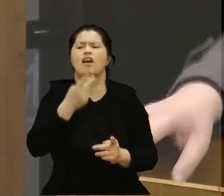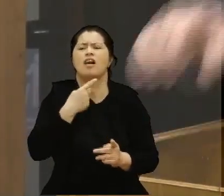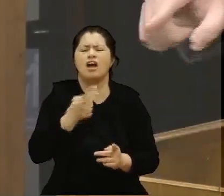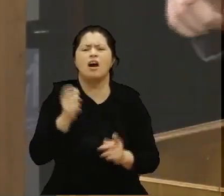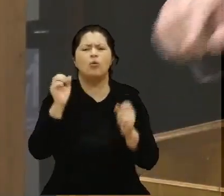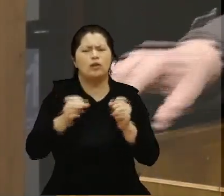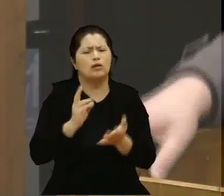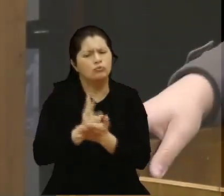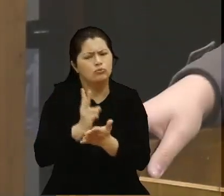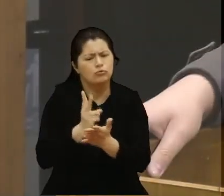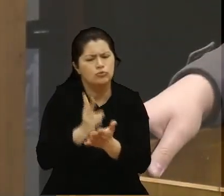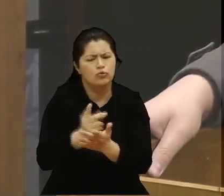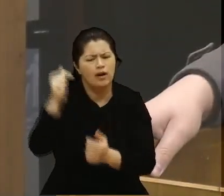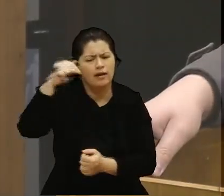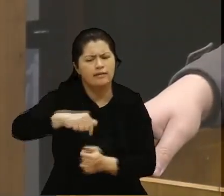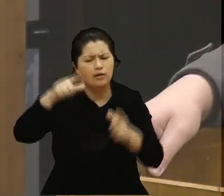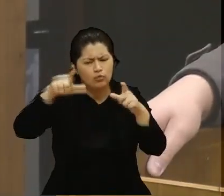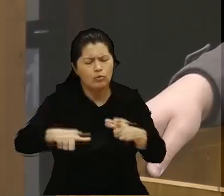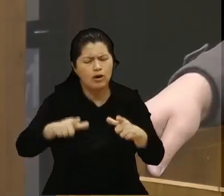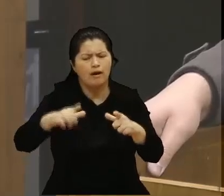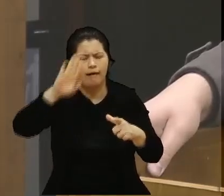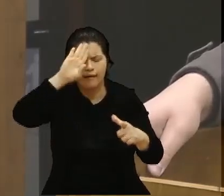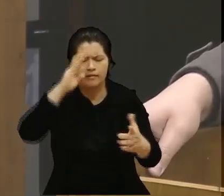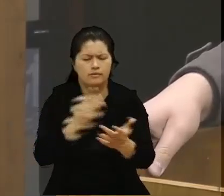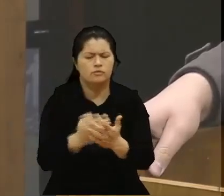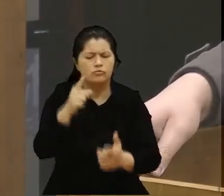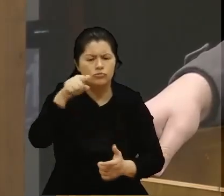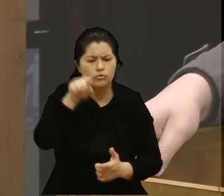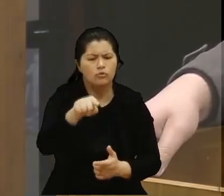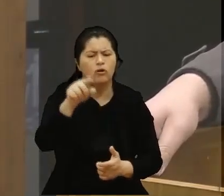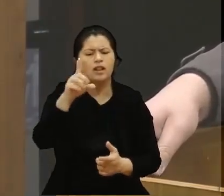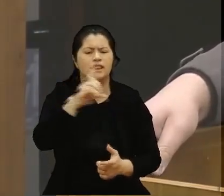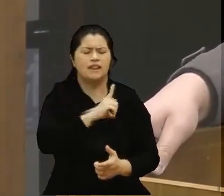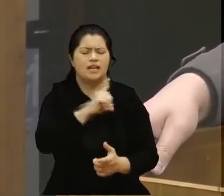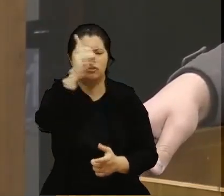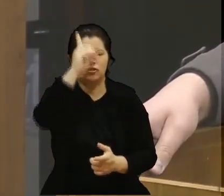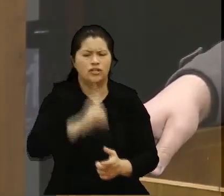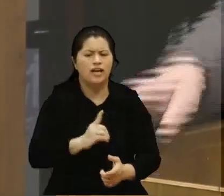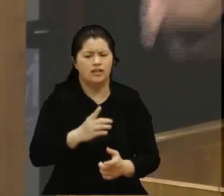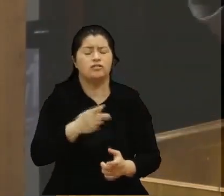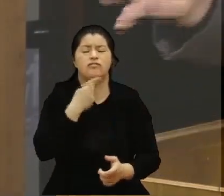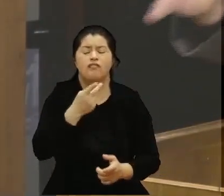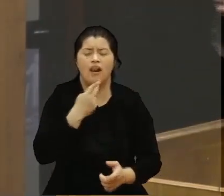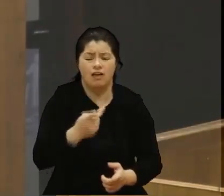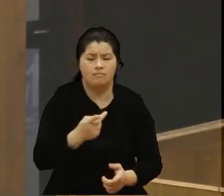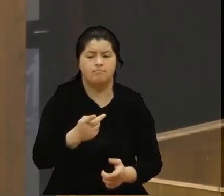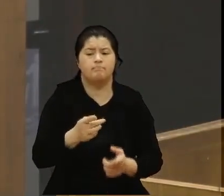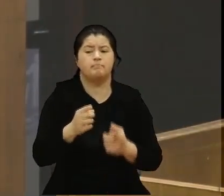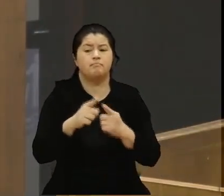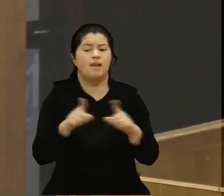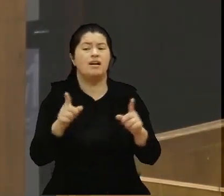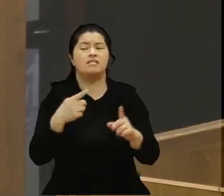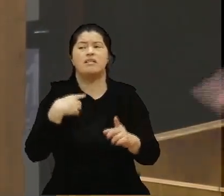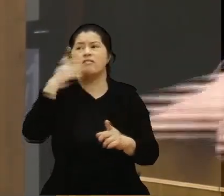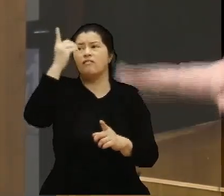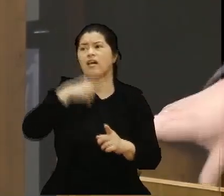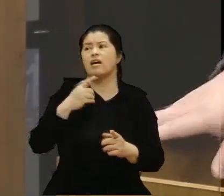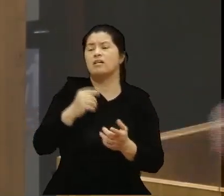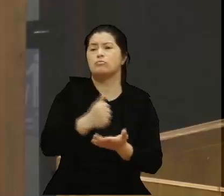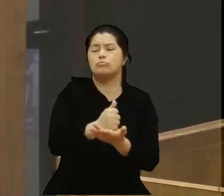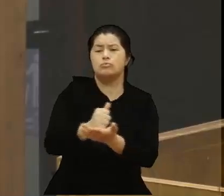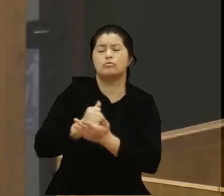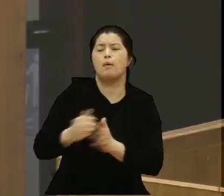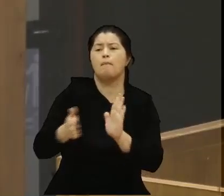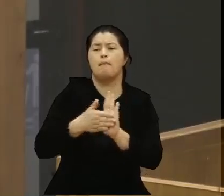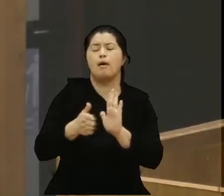que esse é o lugar de nós falarmos, acredito que o senhor tem o direito e a oportunidade de falar. Vieram falar em obstrução de pauta. Pois